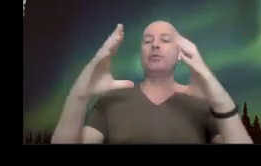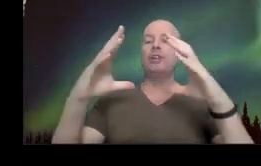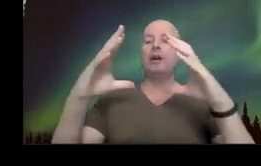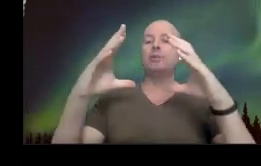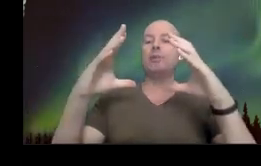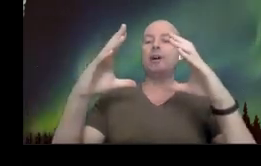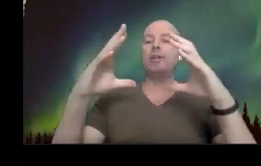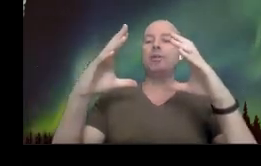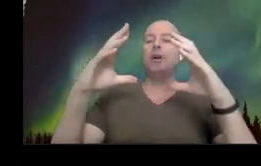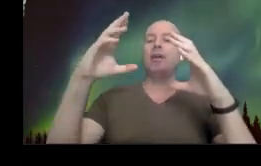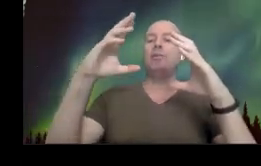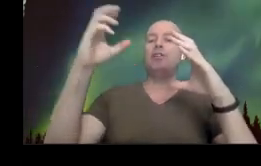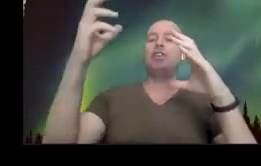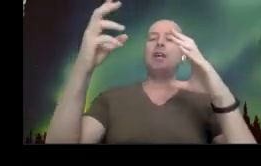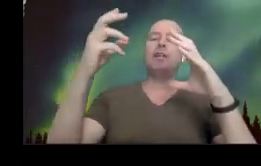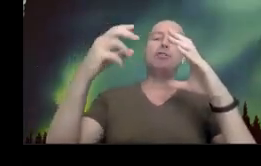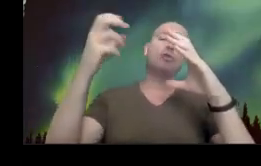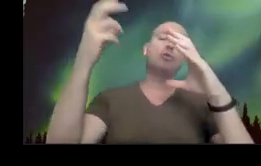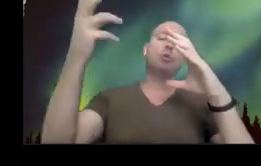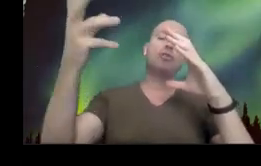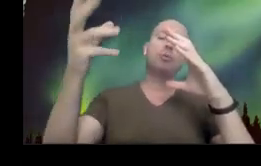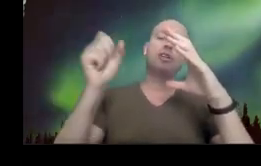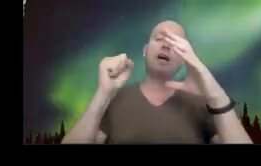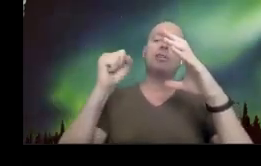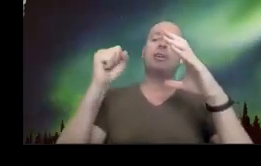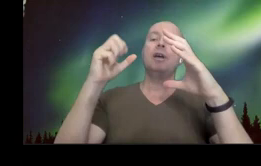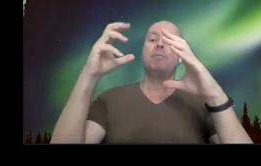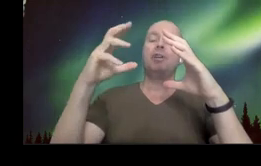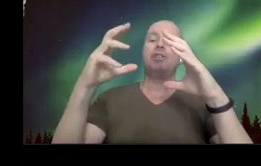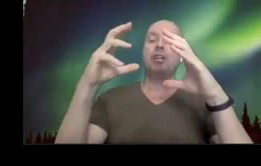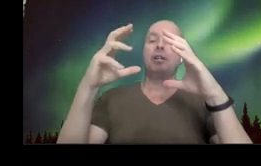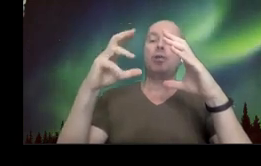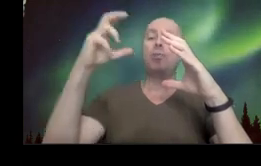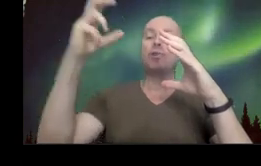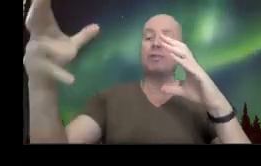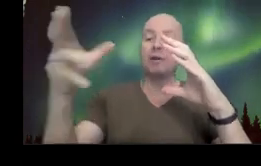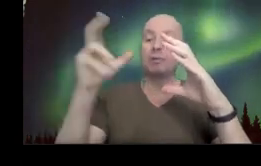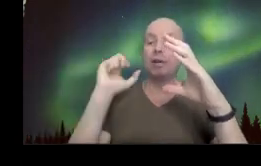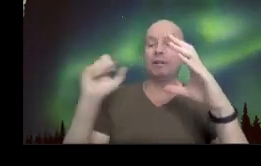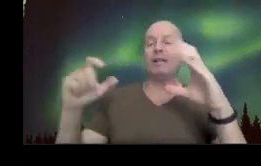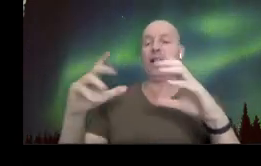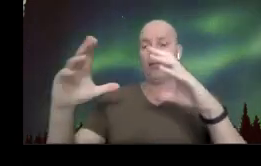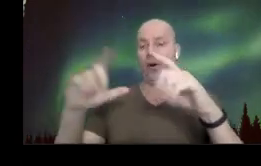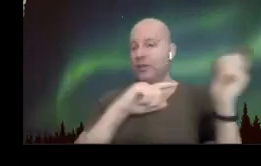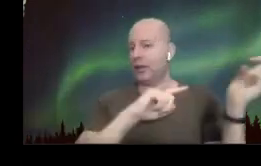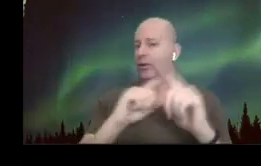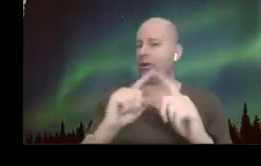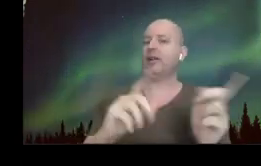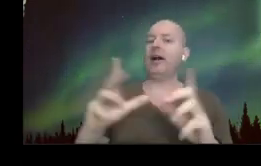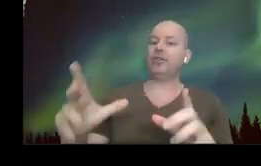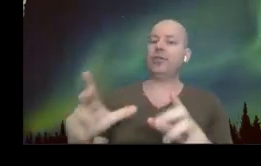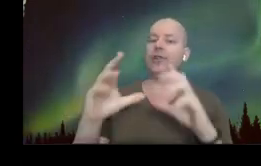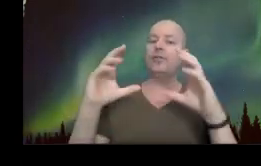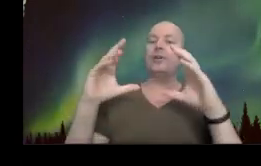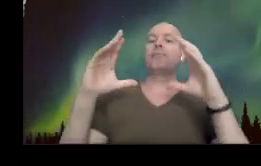gente reduzia o tamanho e mexia na estrutura de comunidade, mexia na composição da... Tá lá, volta lá no